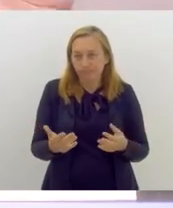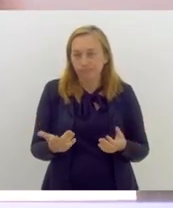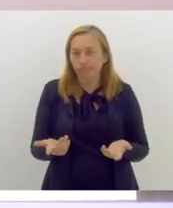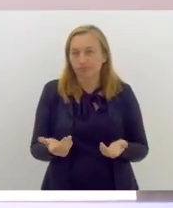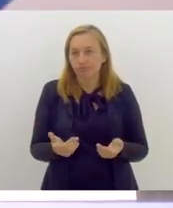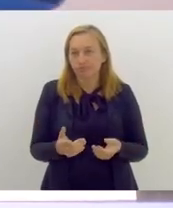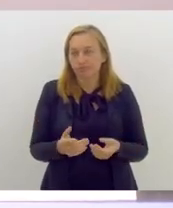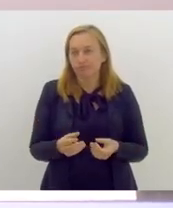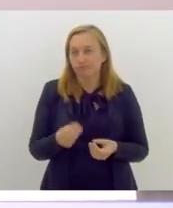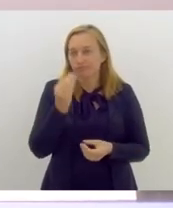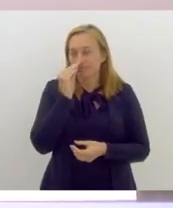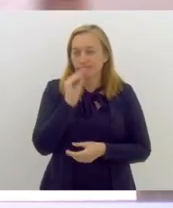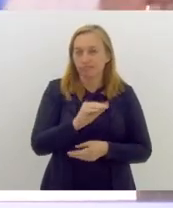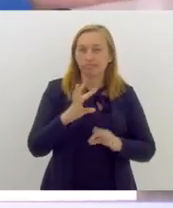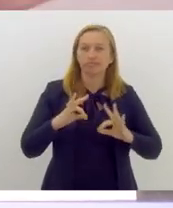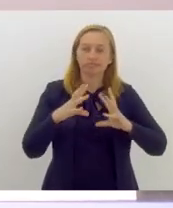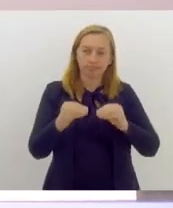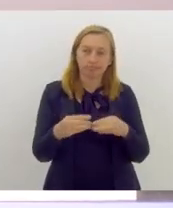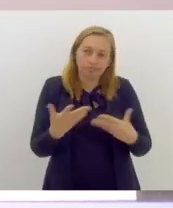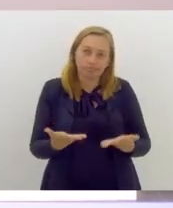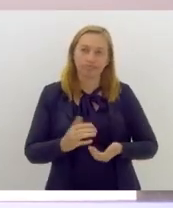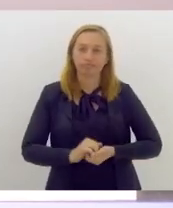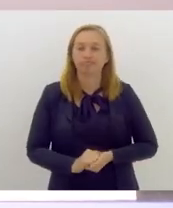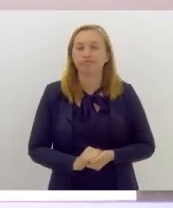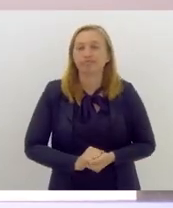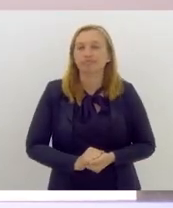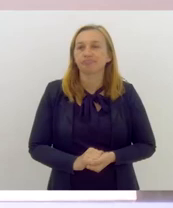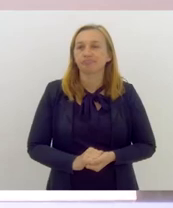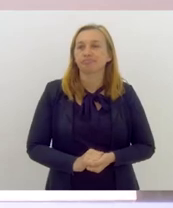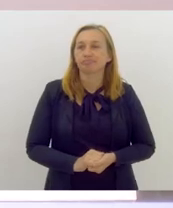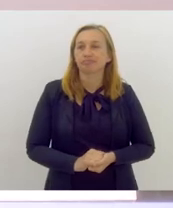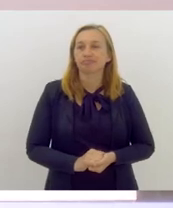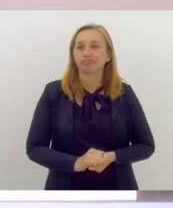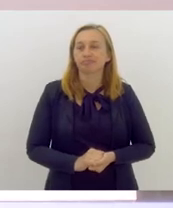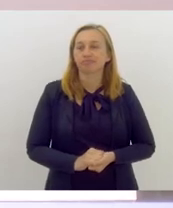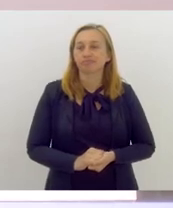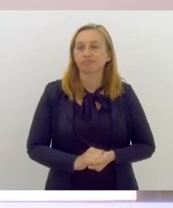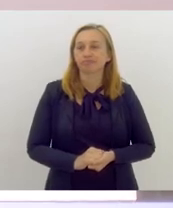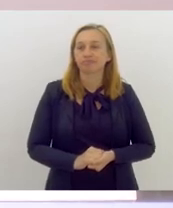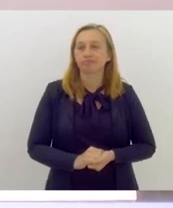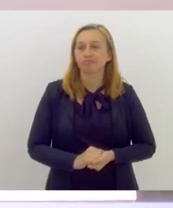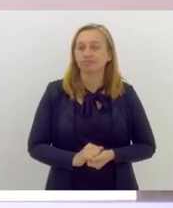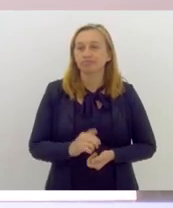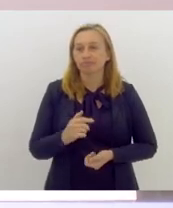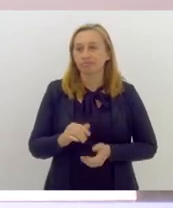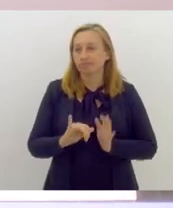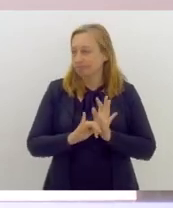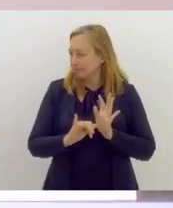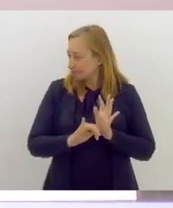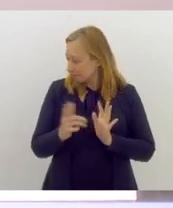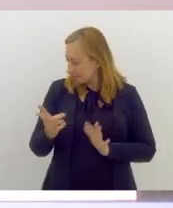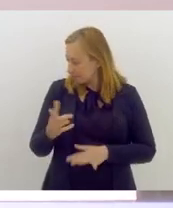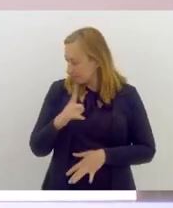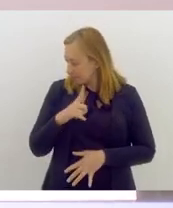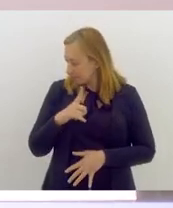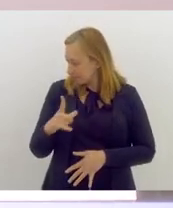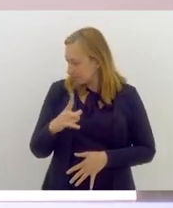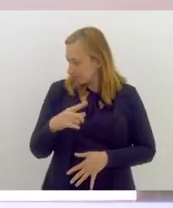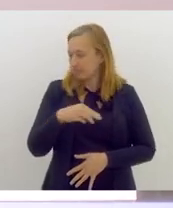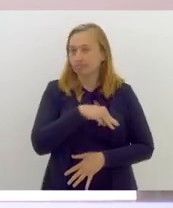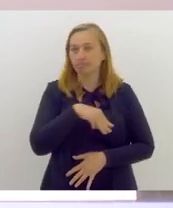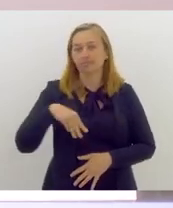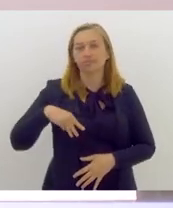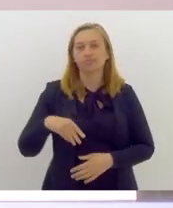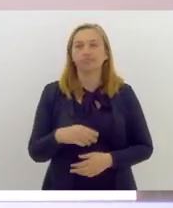anel presta também não chega a ser nada aí tem aqui não sei se tem Diário Oficial do Ministério Público tem